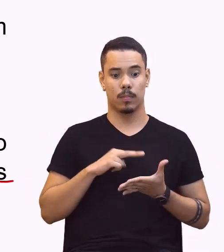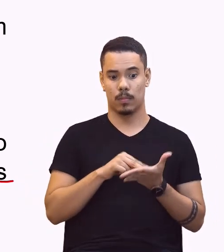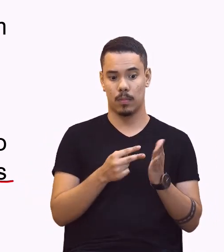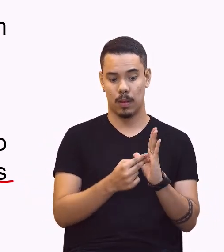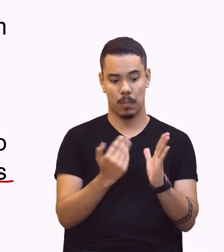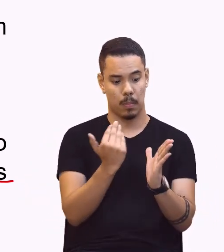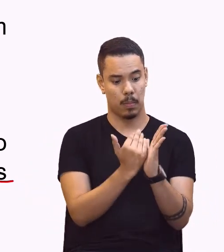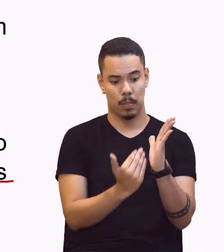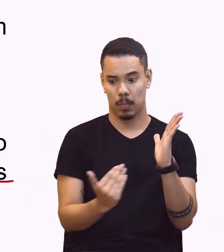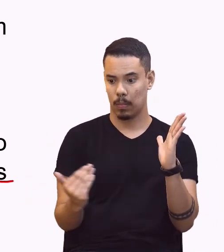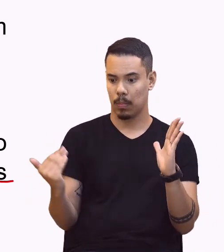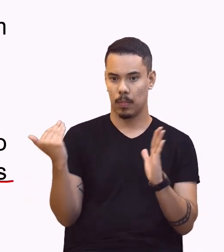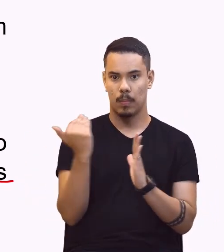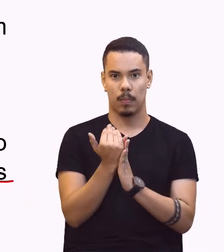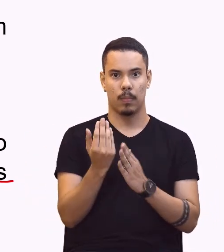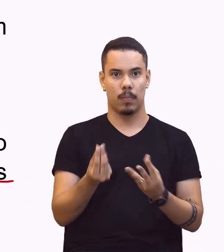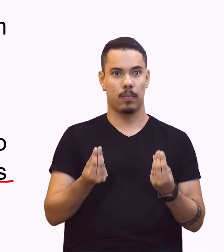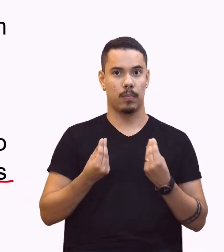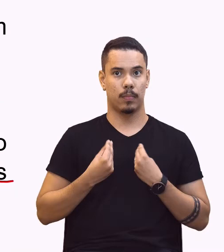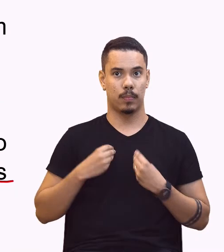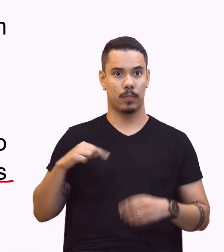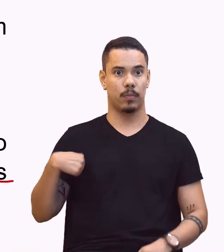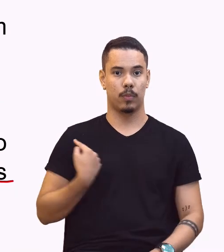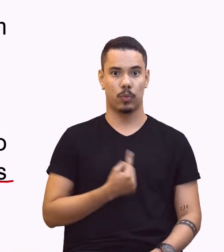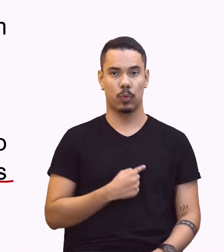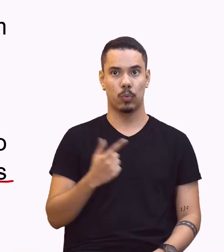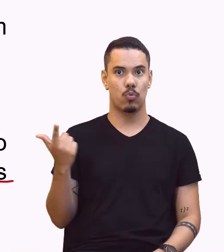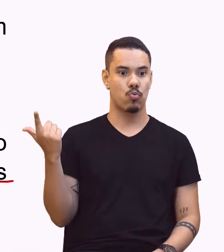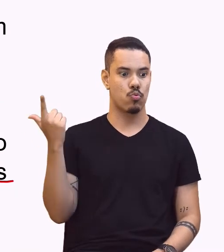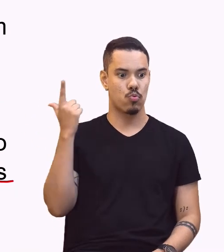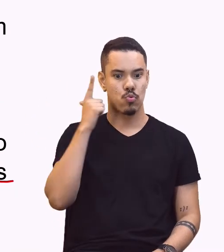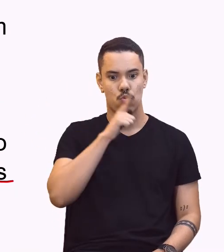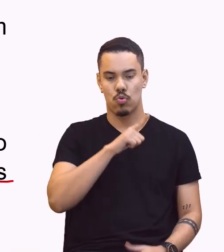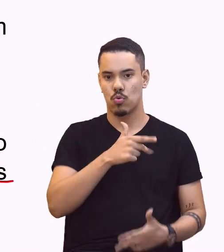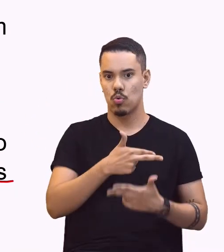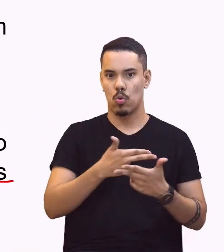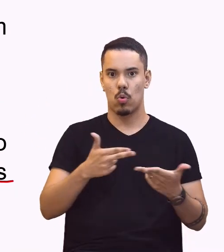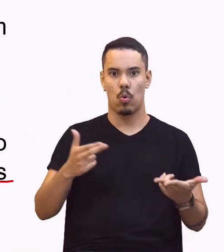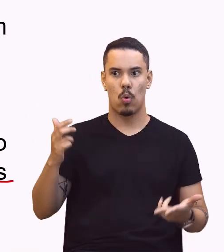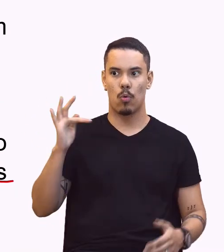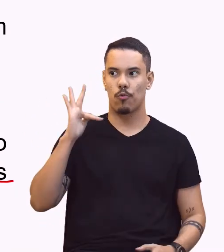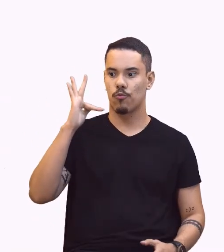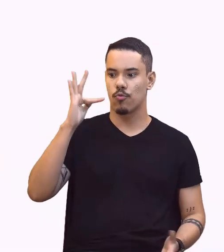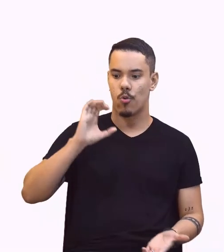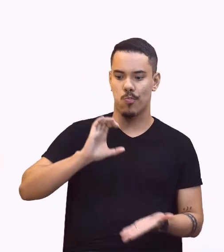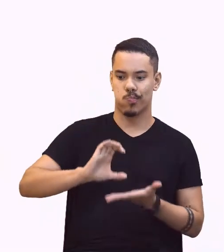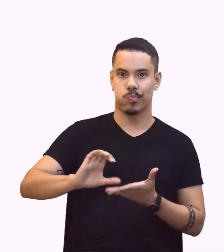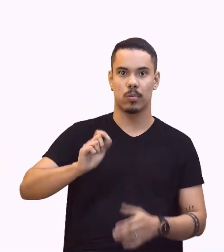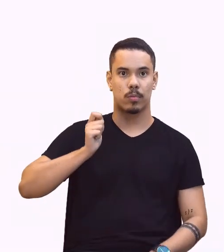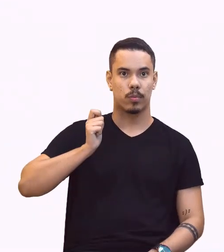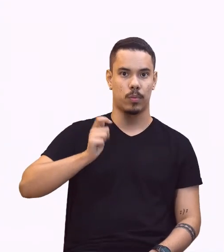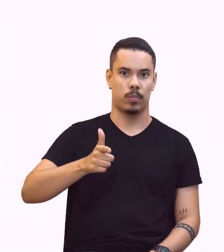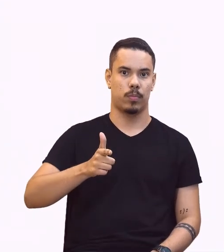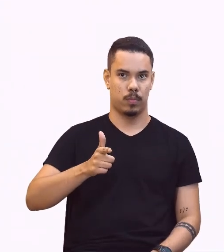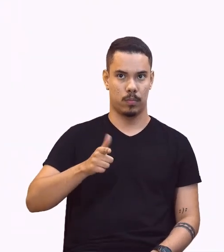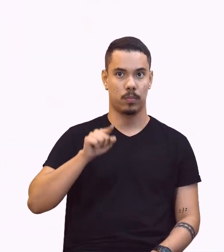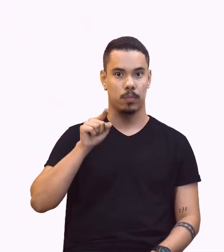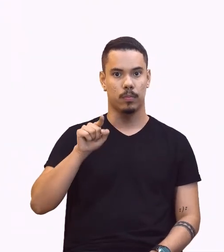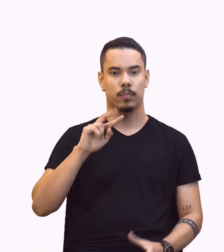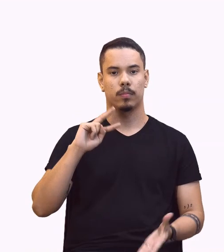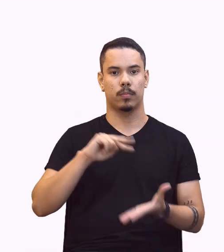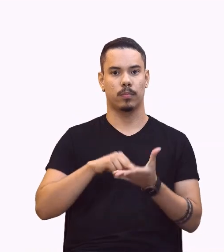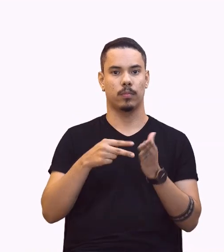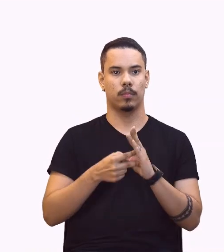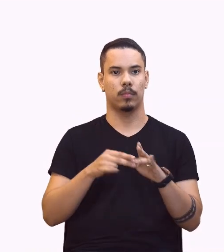com que a gente conquiste algo maior. Então, esse é o lema que está sendo difundido lá entre os gregos.